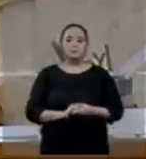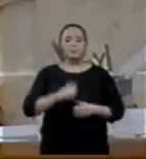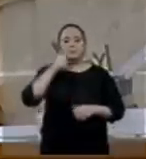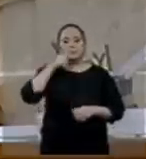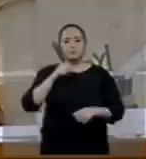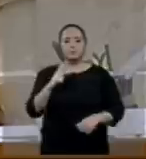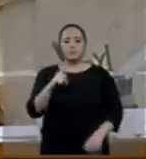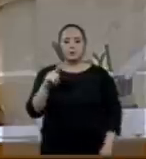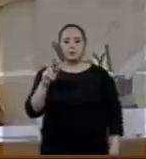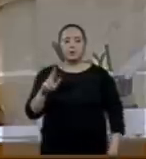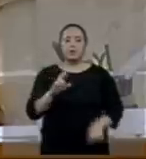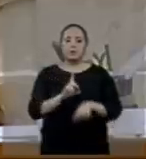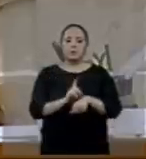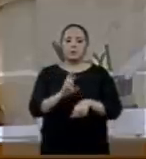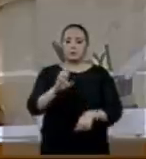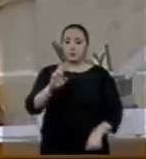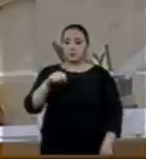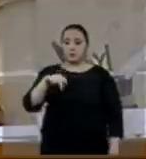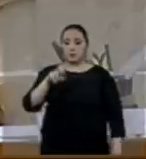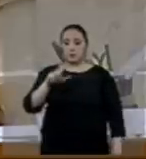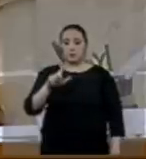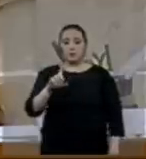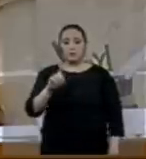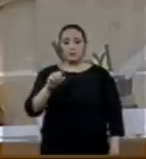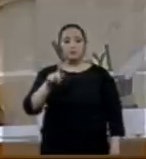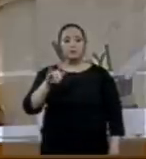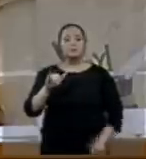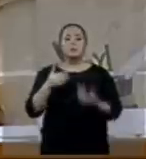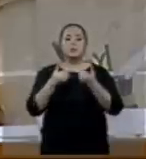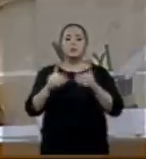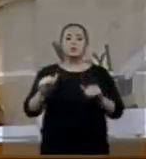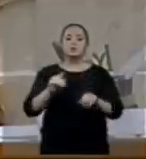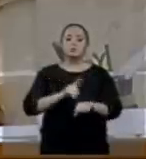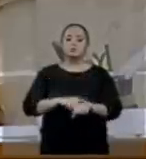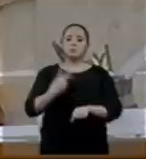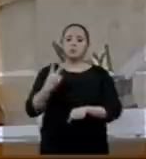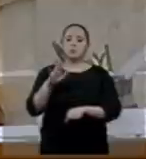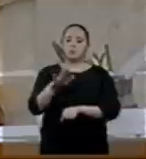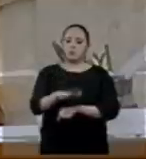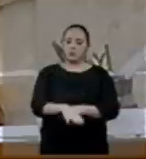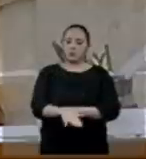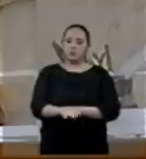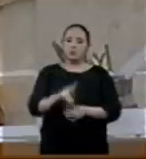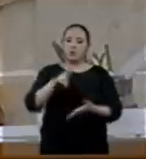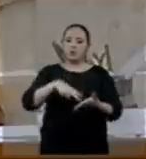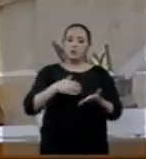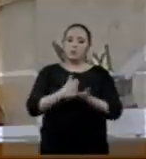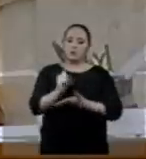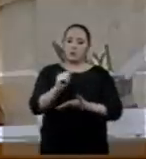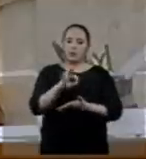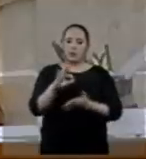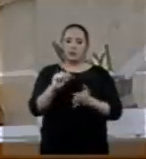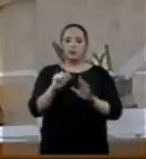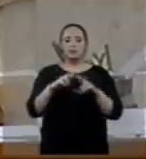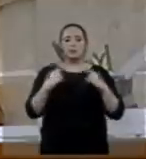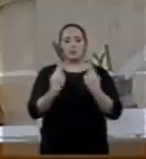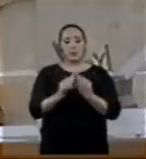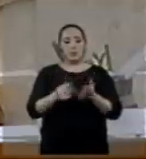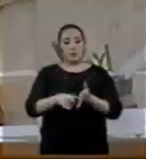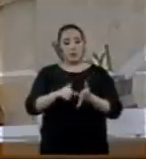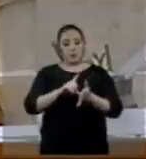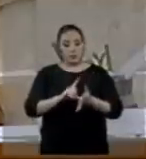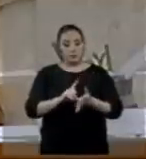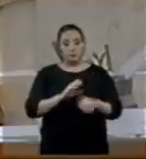Procuradora-Geral da República, doutora Raquel Elias Ferreira Dodge. Abriu-se a sessão às 14 horas, sendo lida e aprovada a ata da sessão anterior.